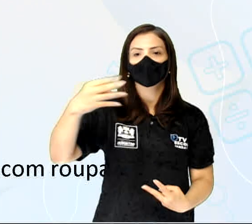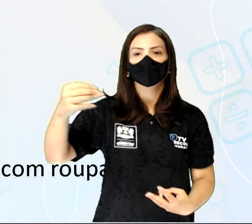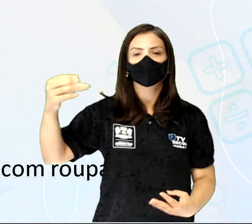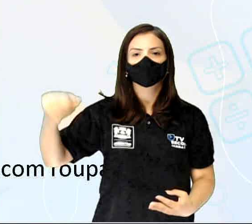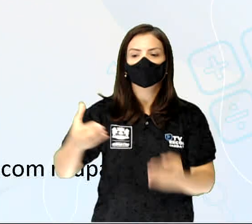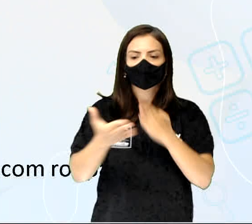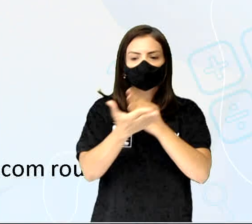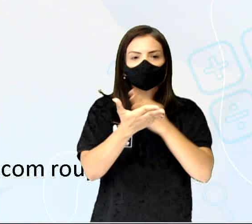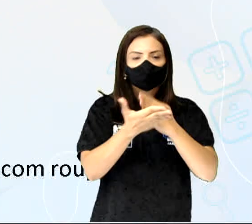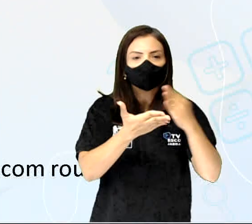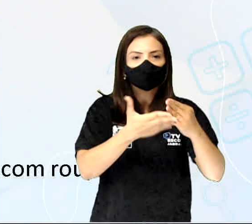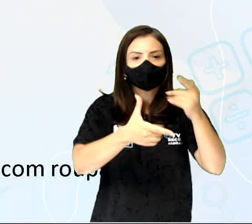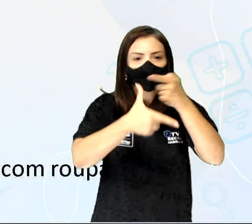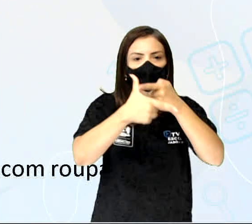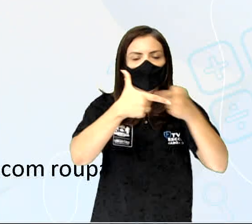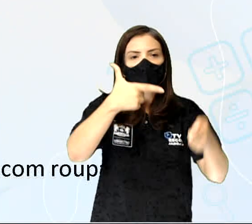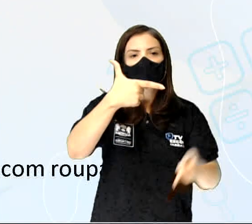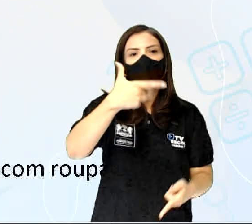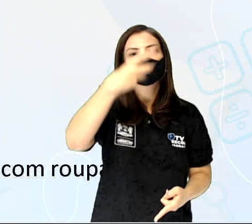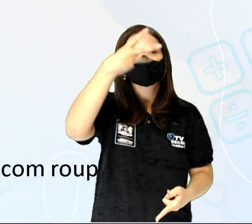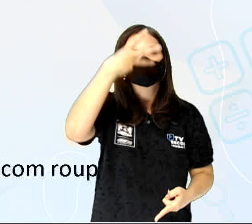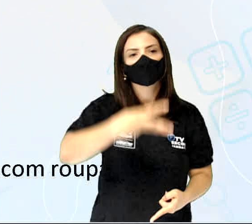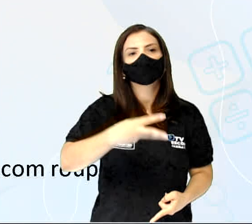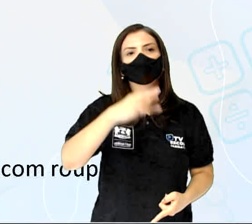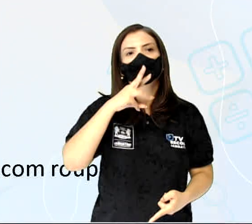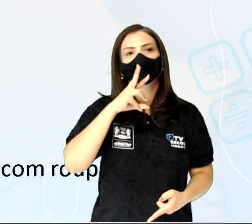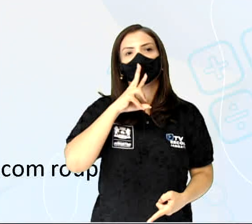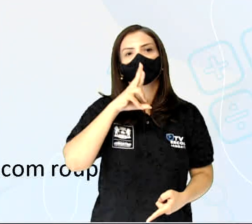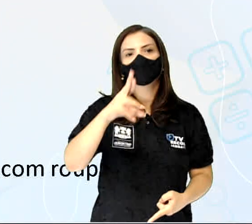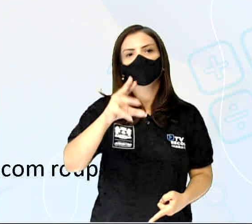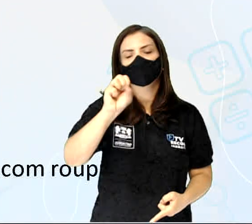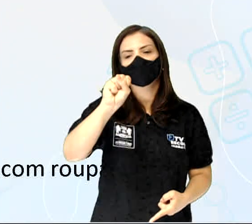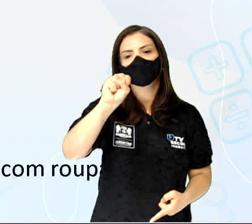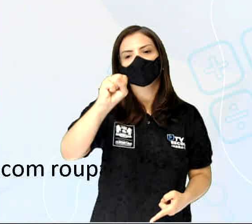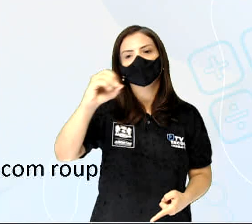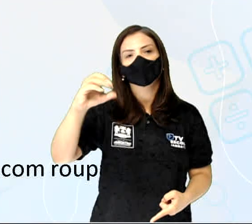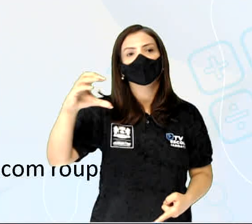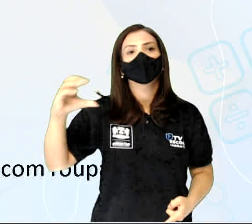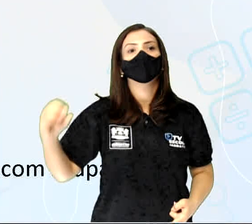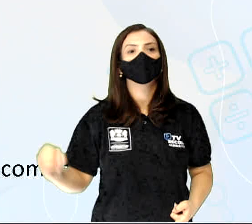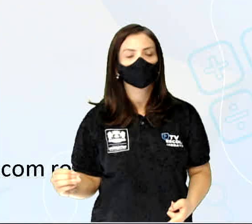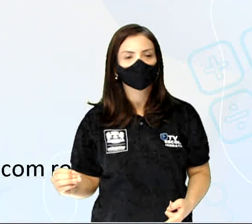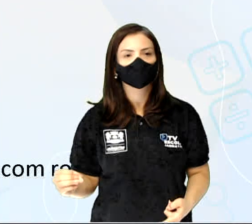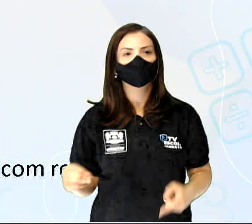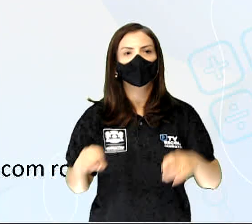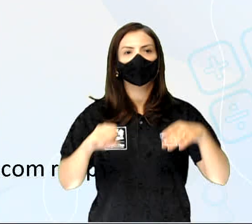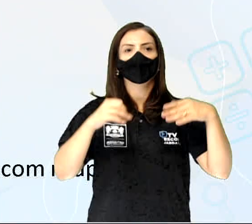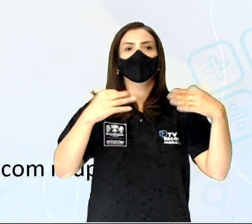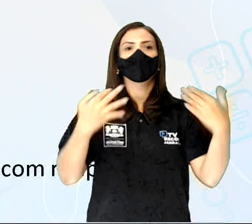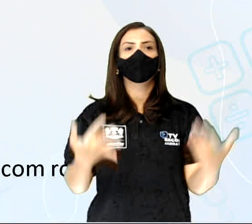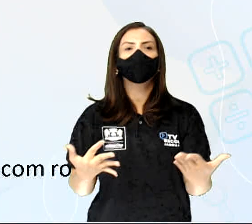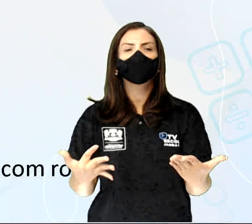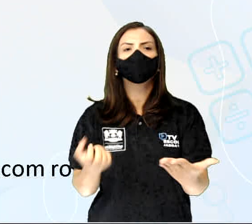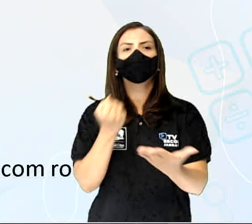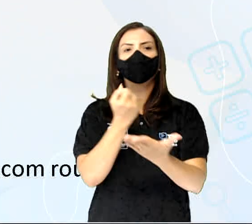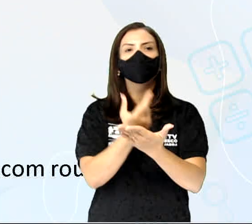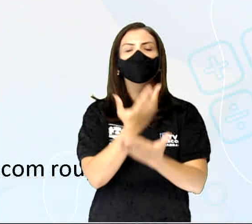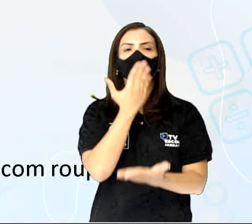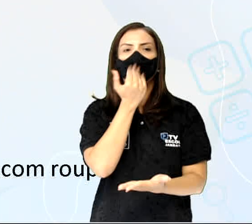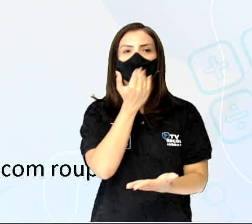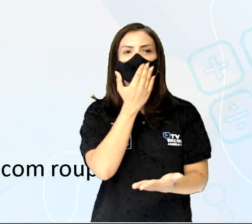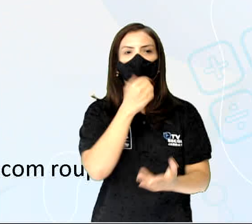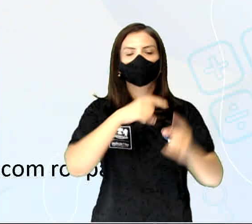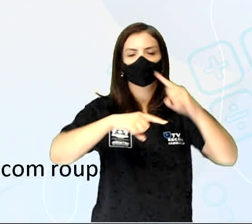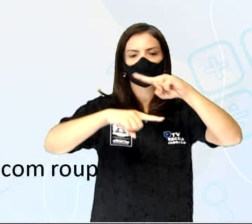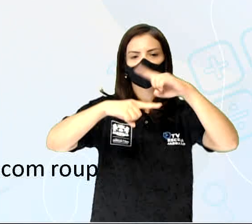Ok. Depois, quanto ele gastou com alimentação? 1/4 com alimentação. E 1/4 de 2.400, você divide